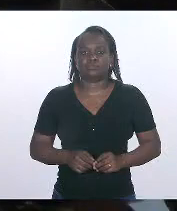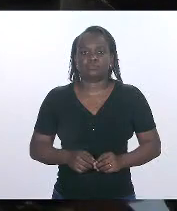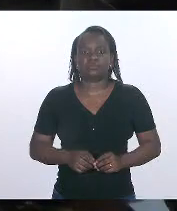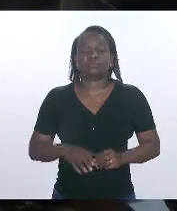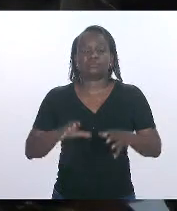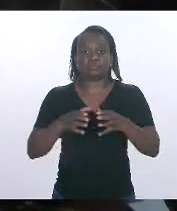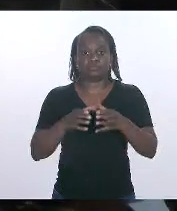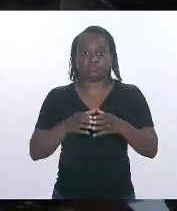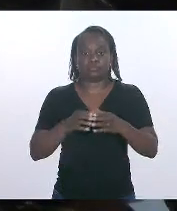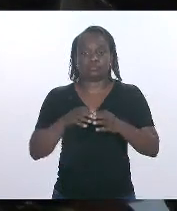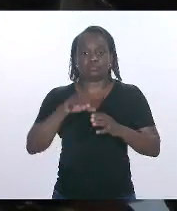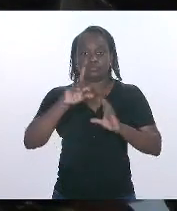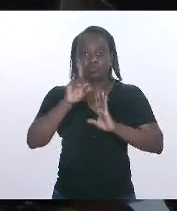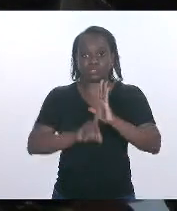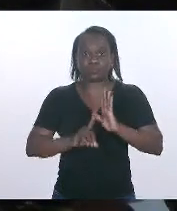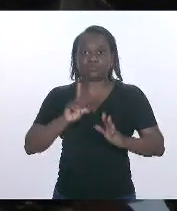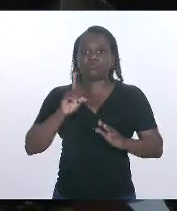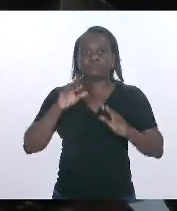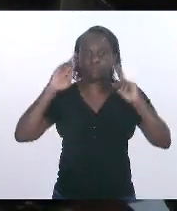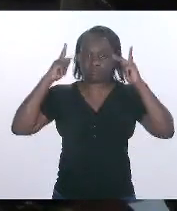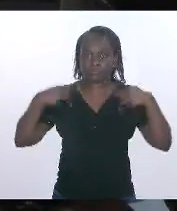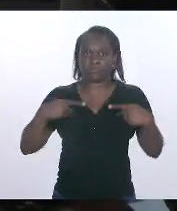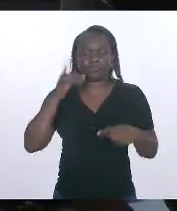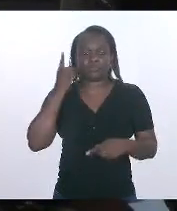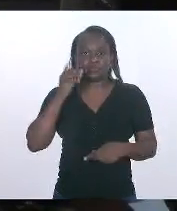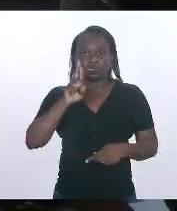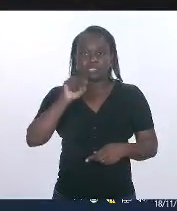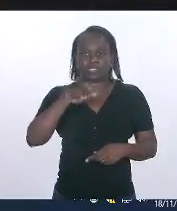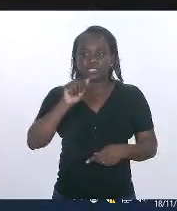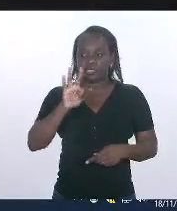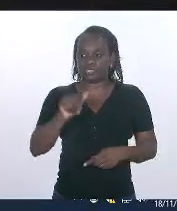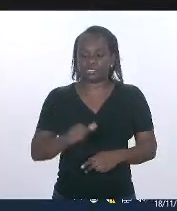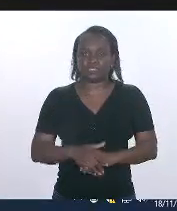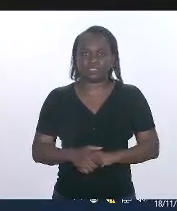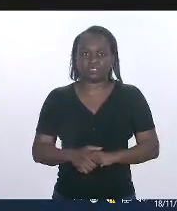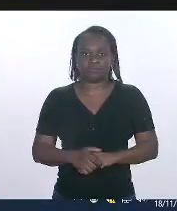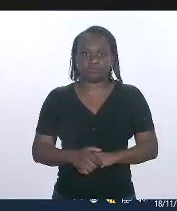Pela Comissão de Defesa dos Direitos Humanos, deputada Renata Souza.